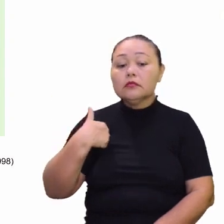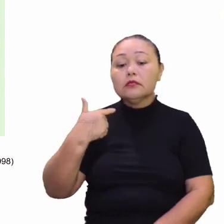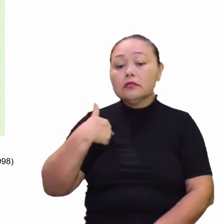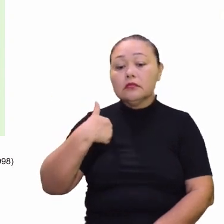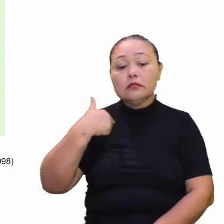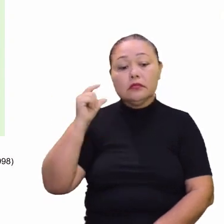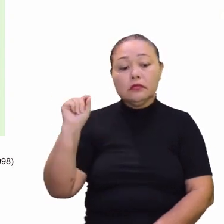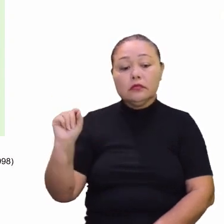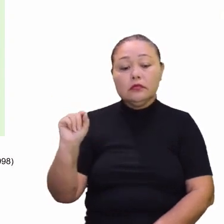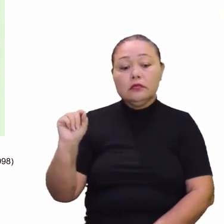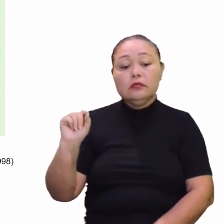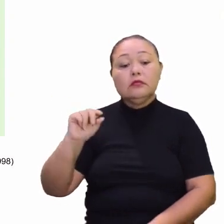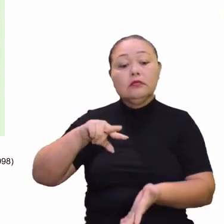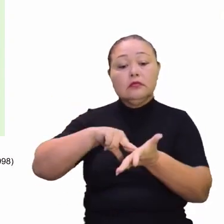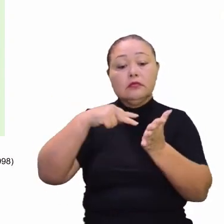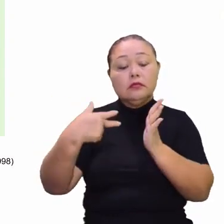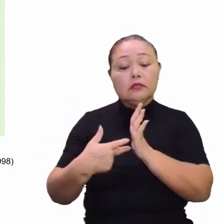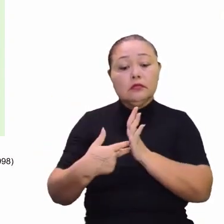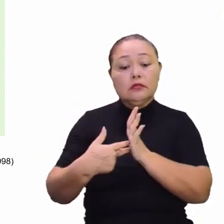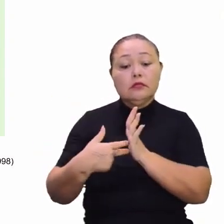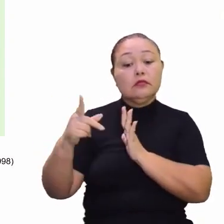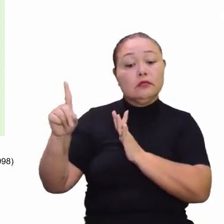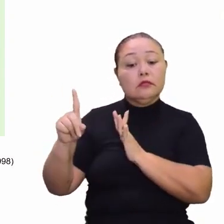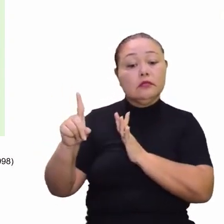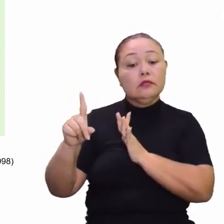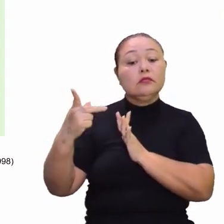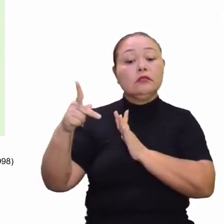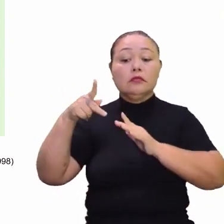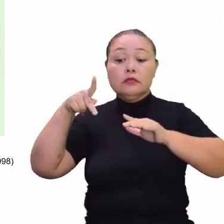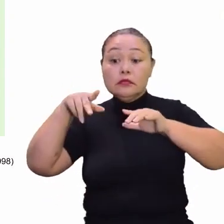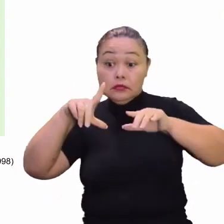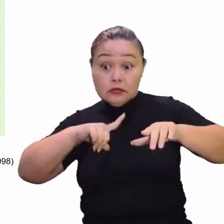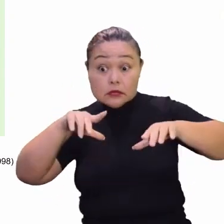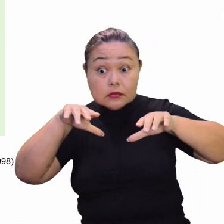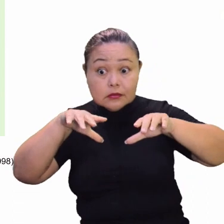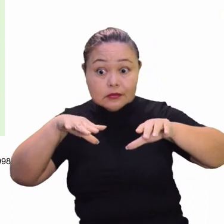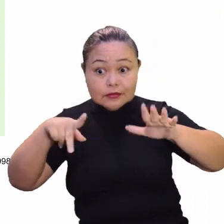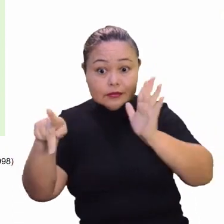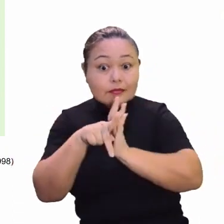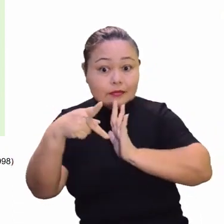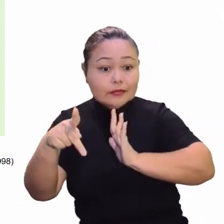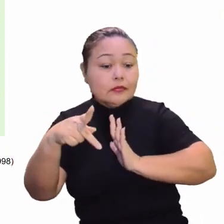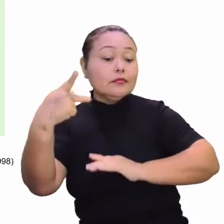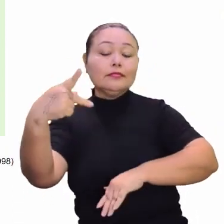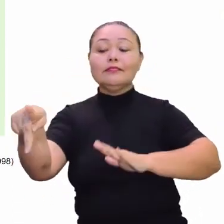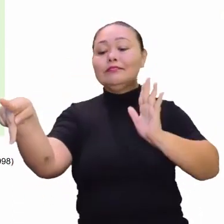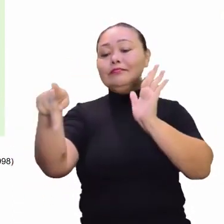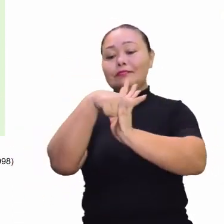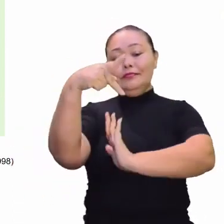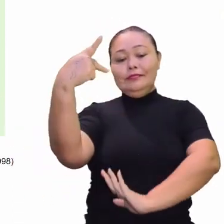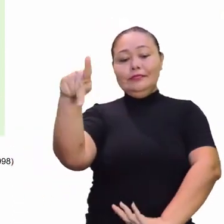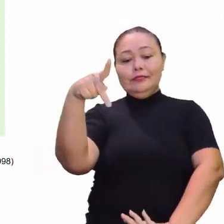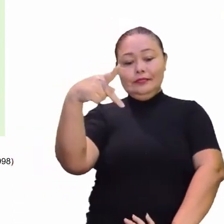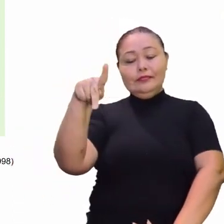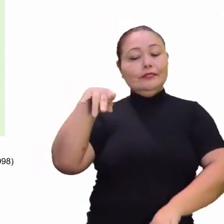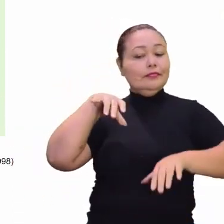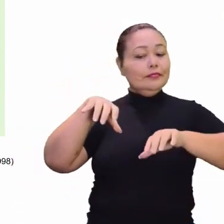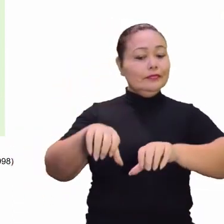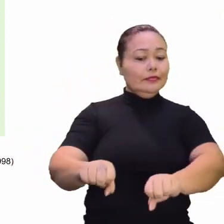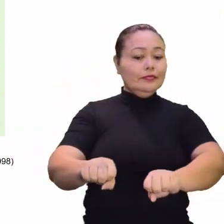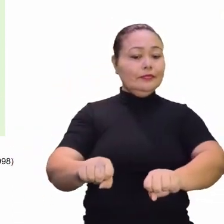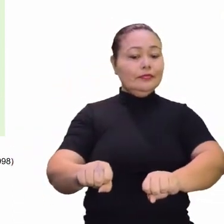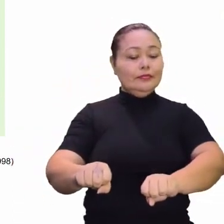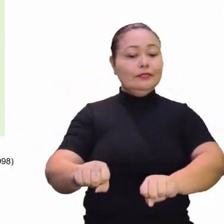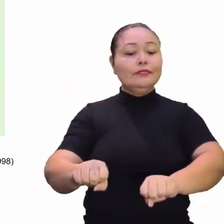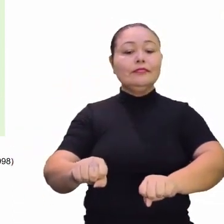Possidetis. Exatamente. Significa literalmente, ó, se você possui, será sua, você vai possuí-la.